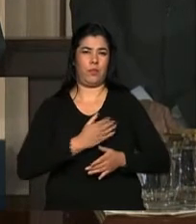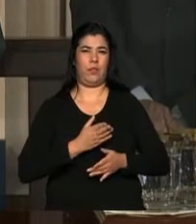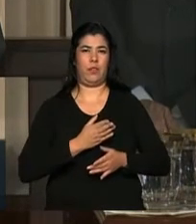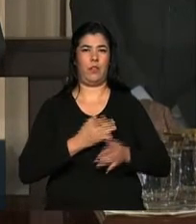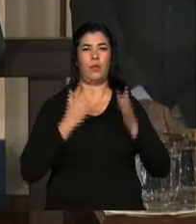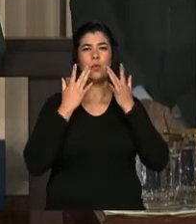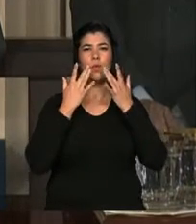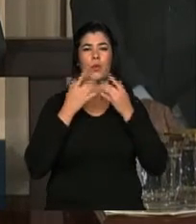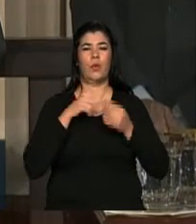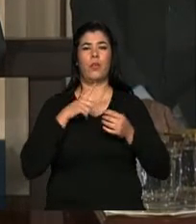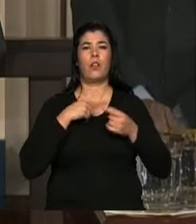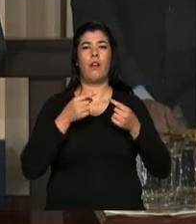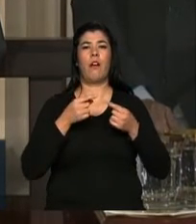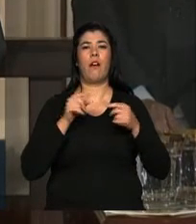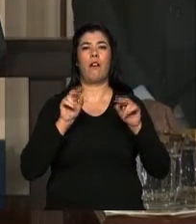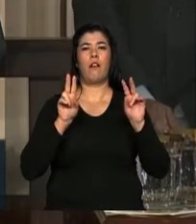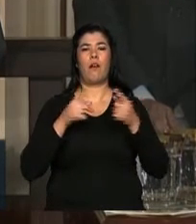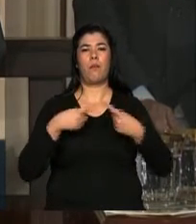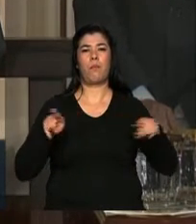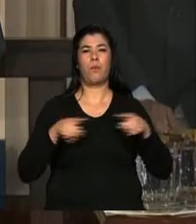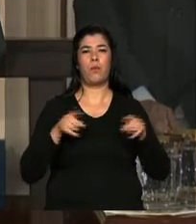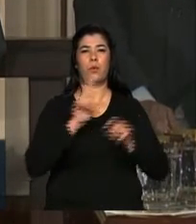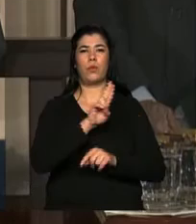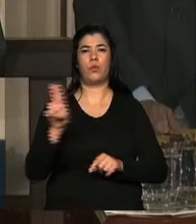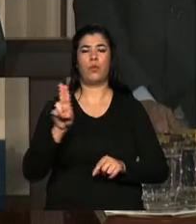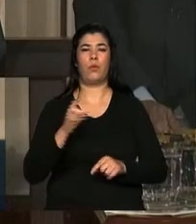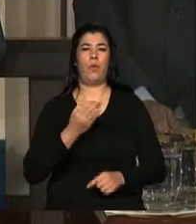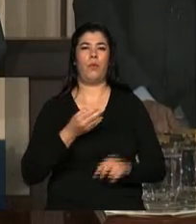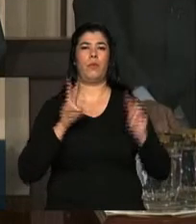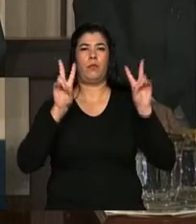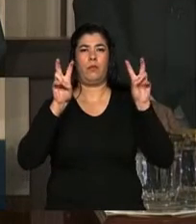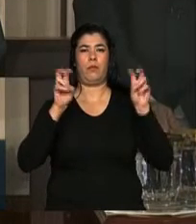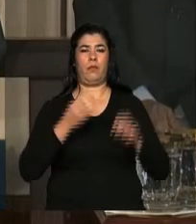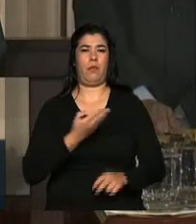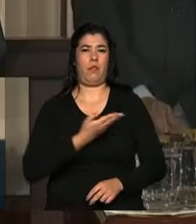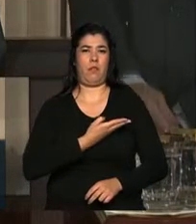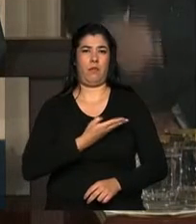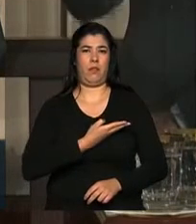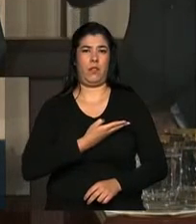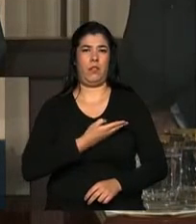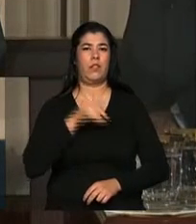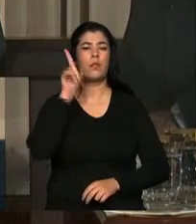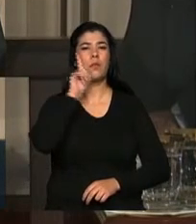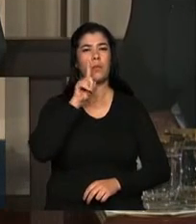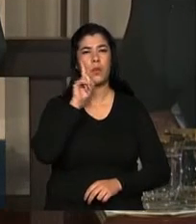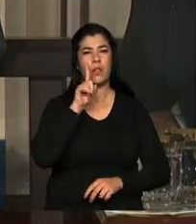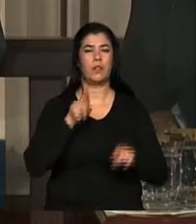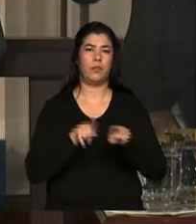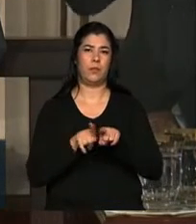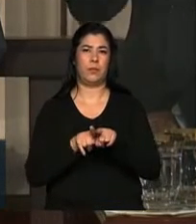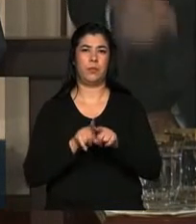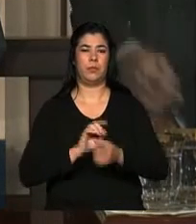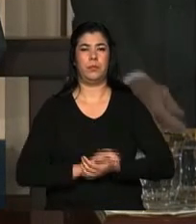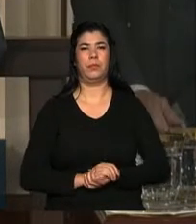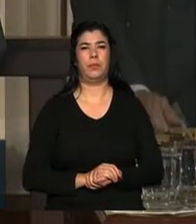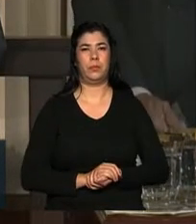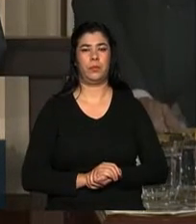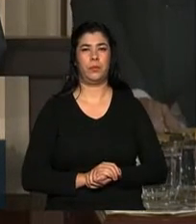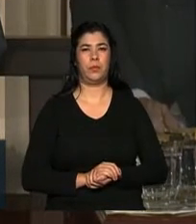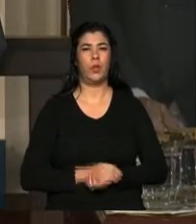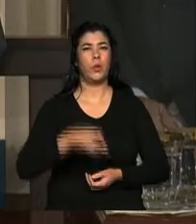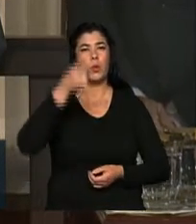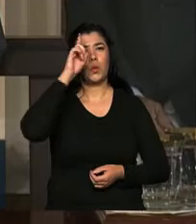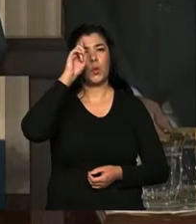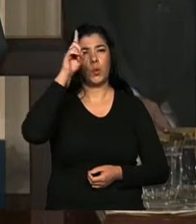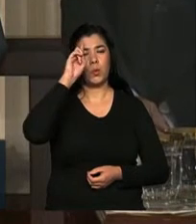A peça musical chama-se A Amizade Americana. E diariamente, a